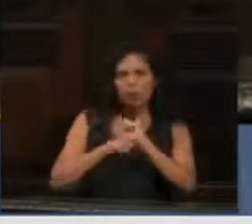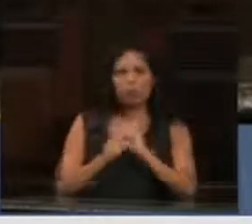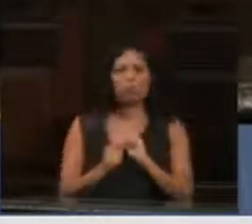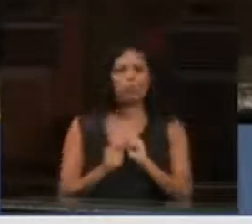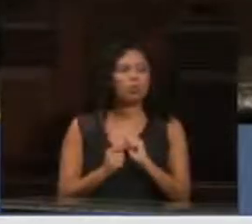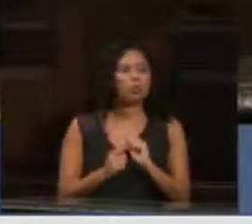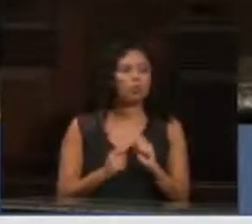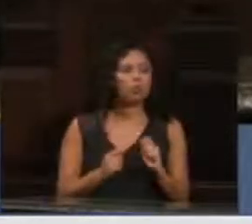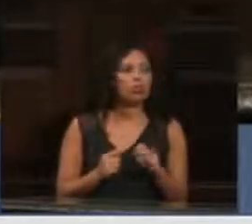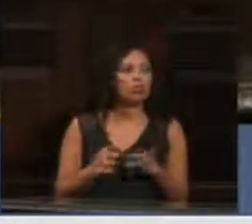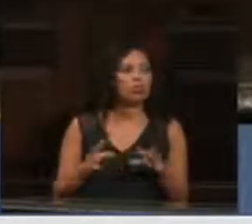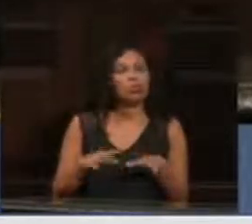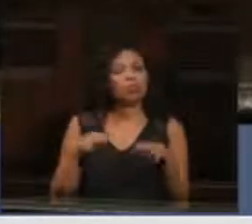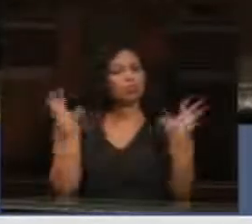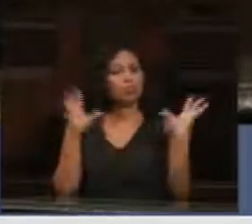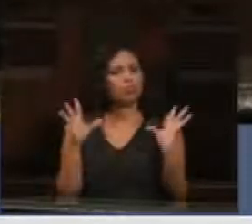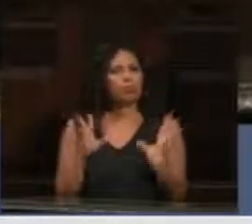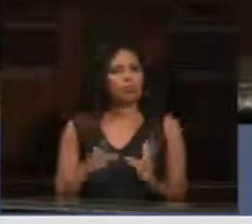demissão,